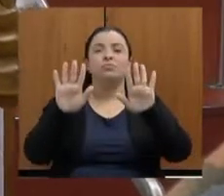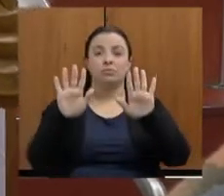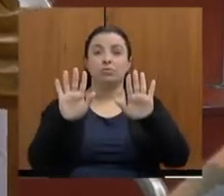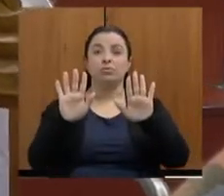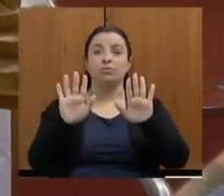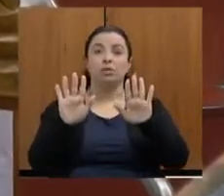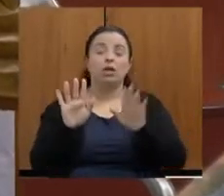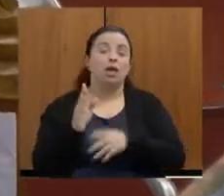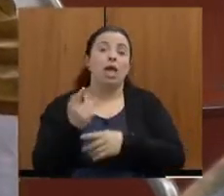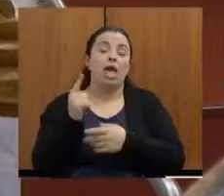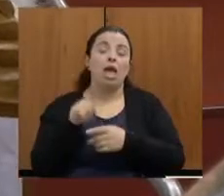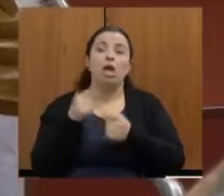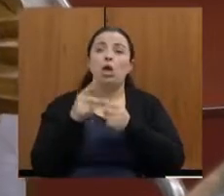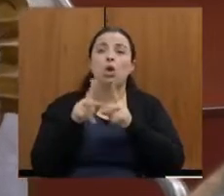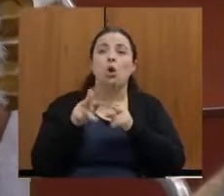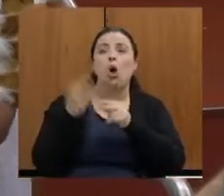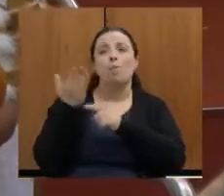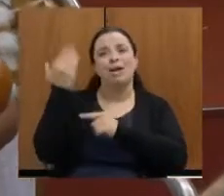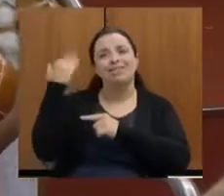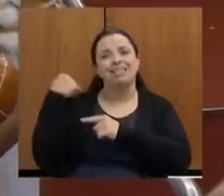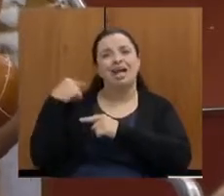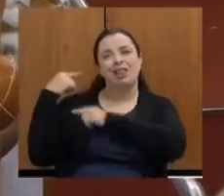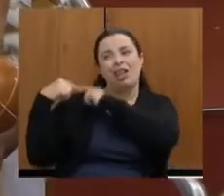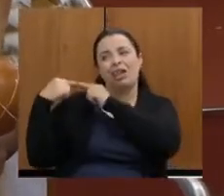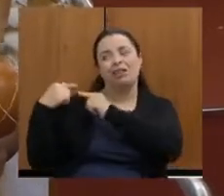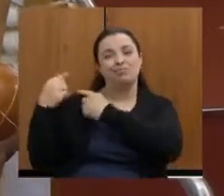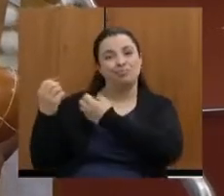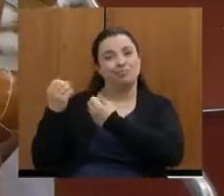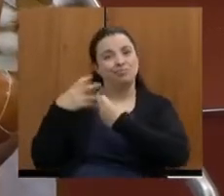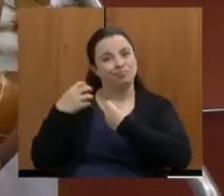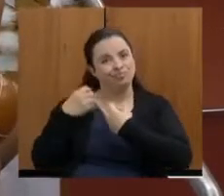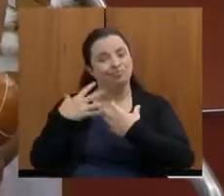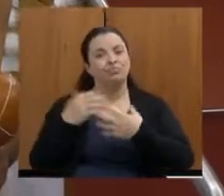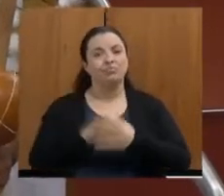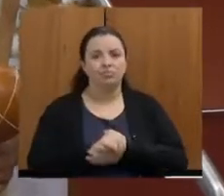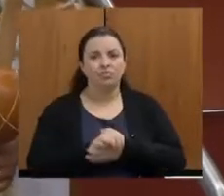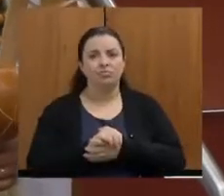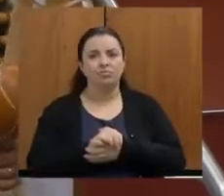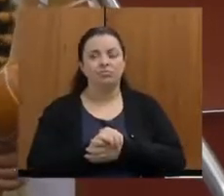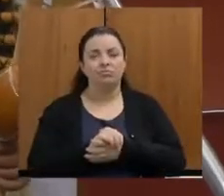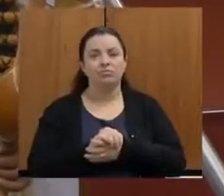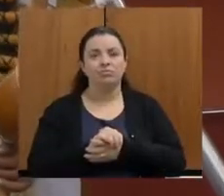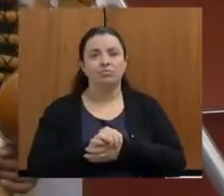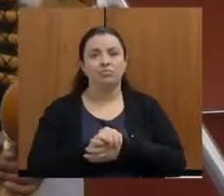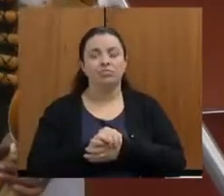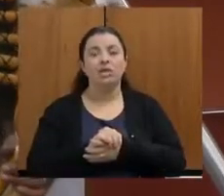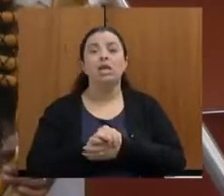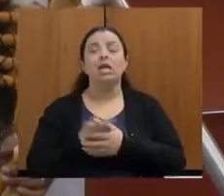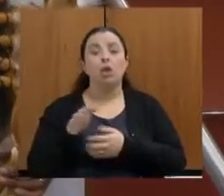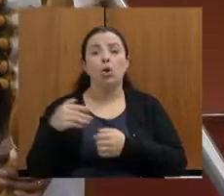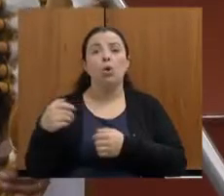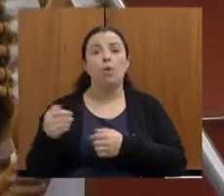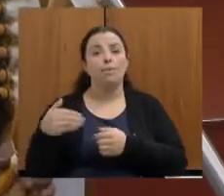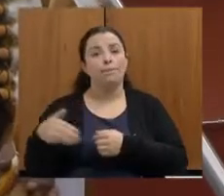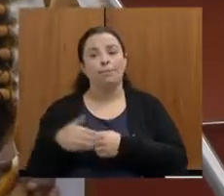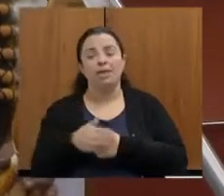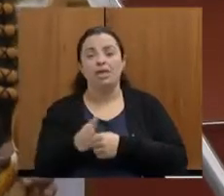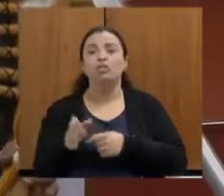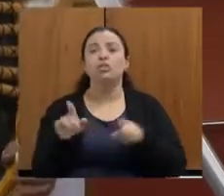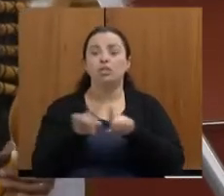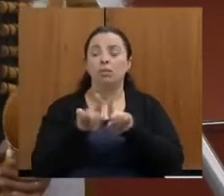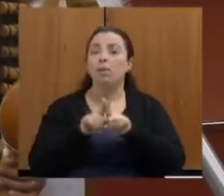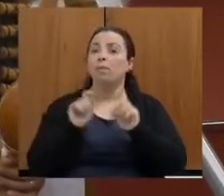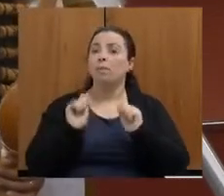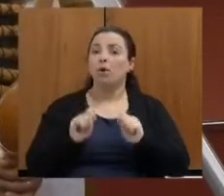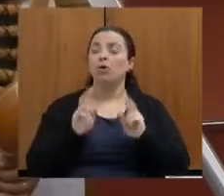nossos antepassados nos ensinaram a fazer e nem mesmo e a maconha que o nosso peixe a gente pode